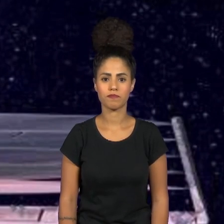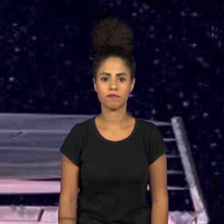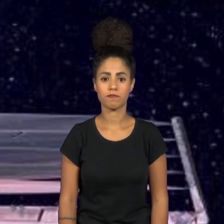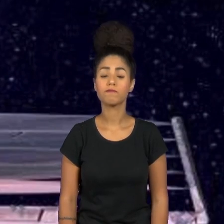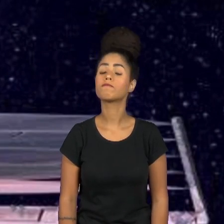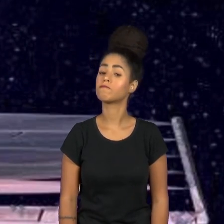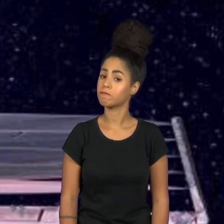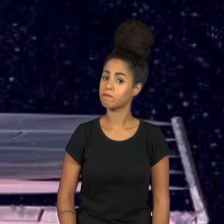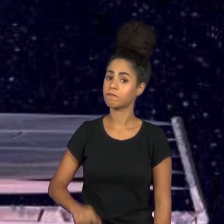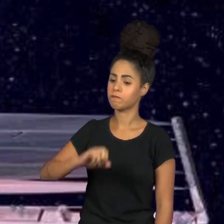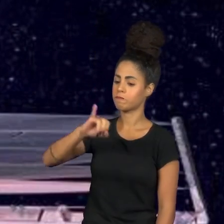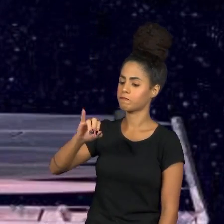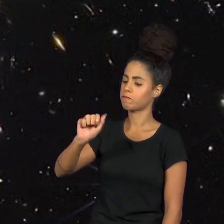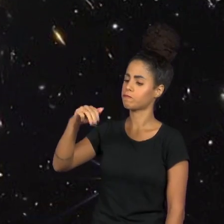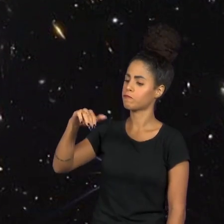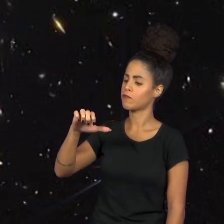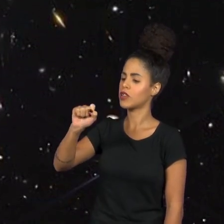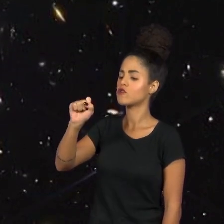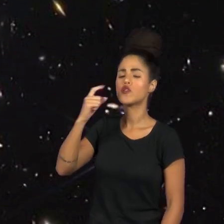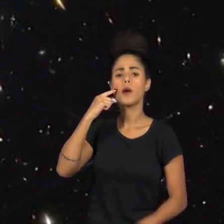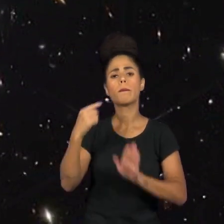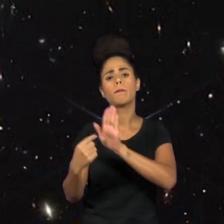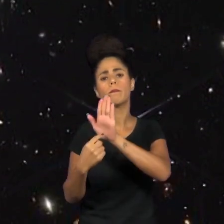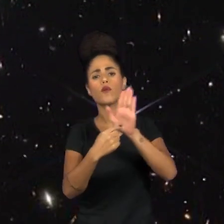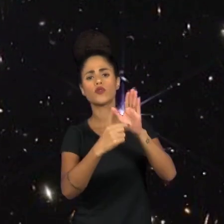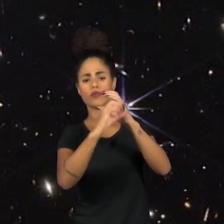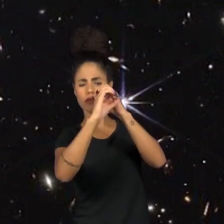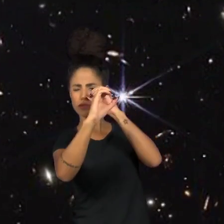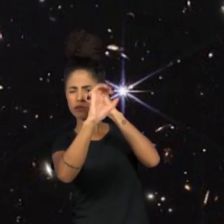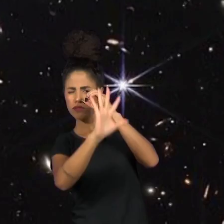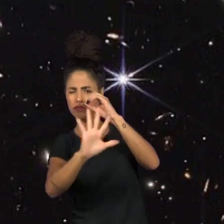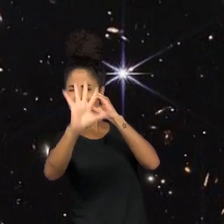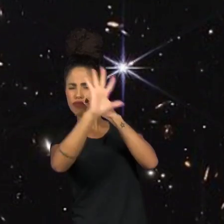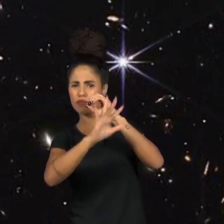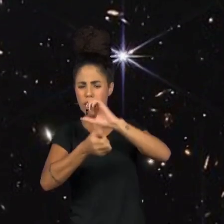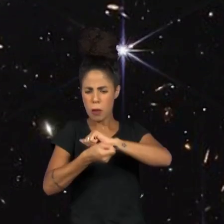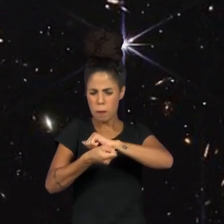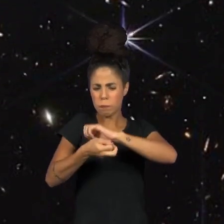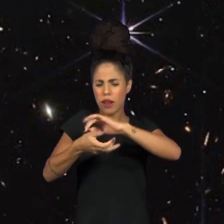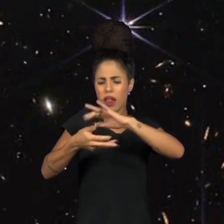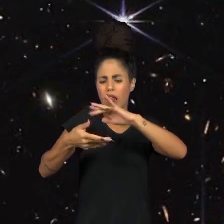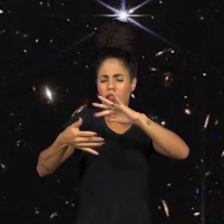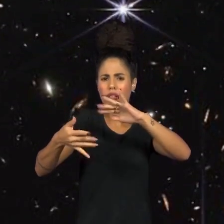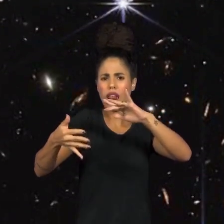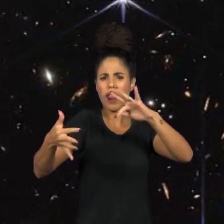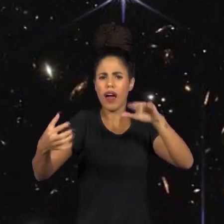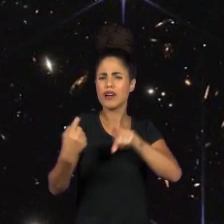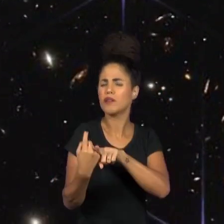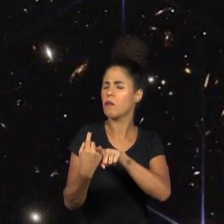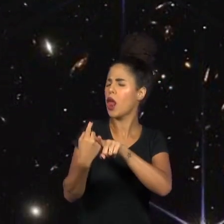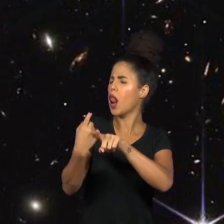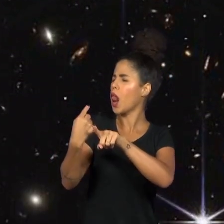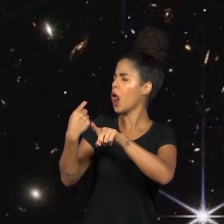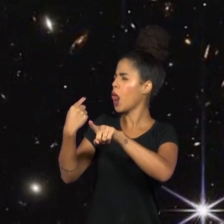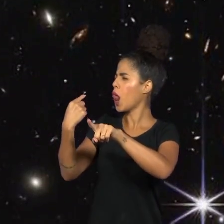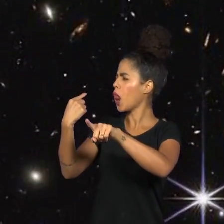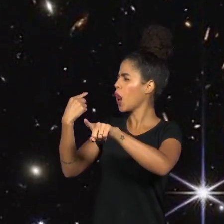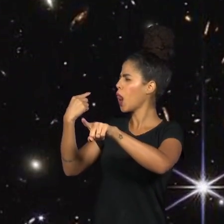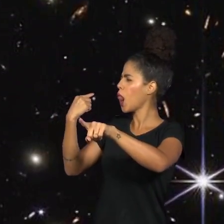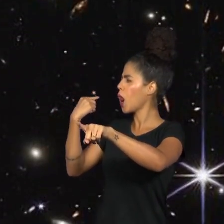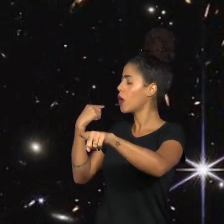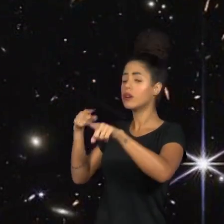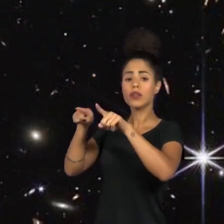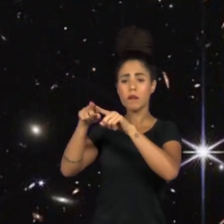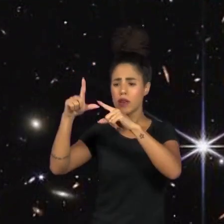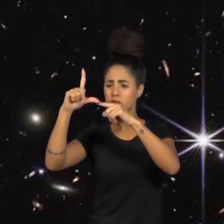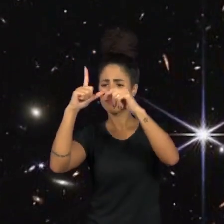O James Webb também mostrou estas galáxias a bilhões de anos-luz, nunca antes vistas, e estrelas da